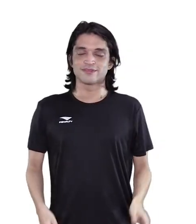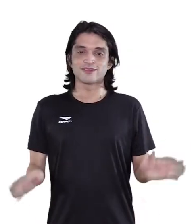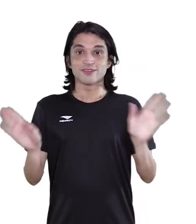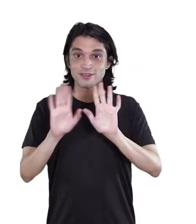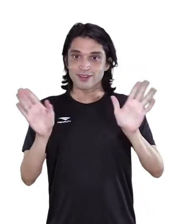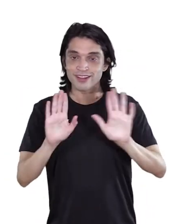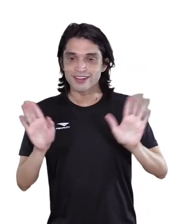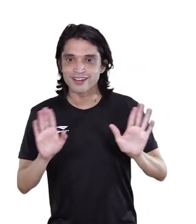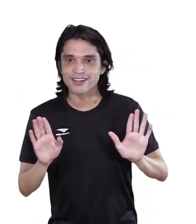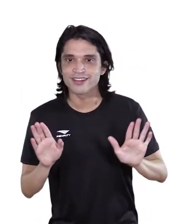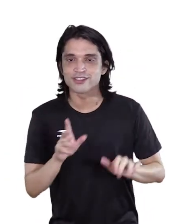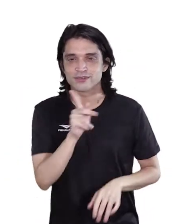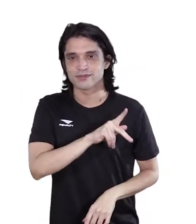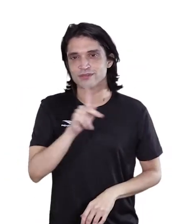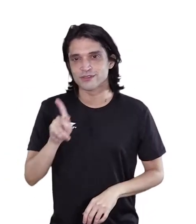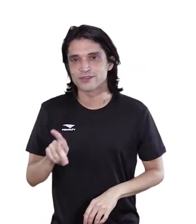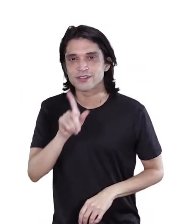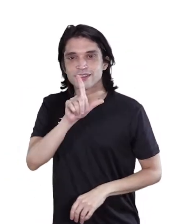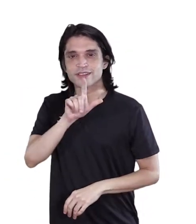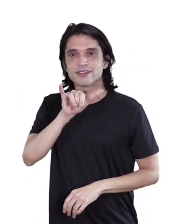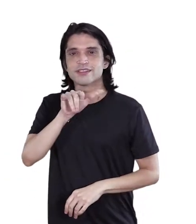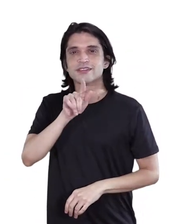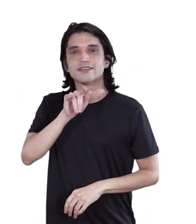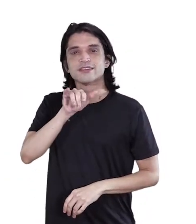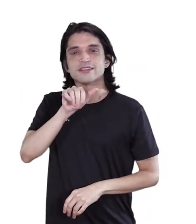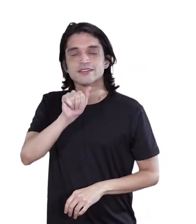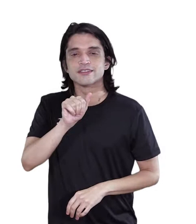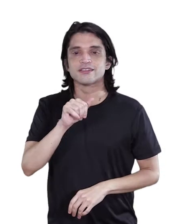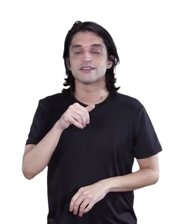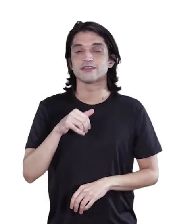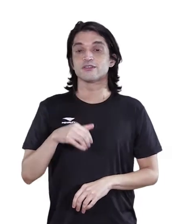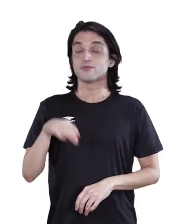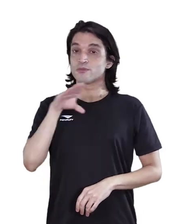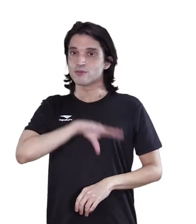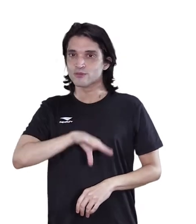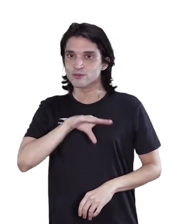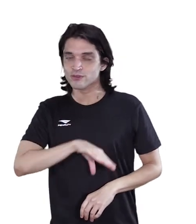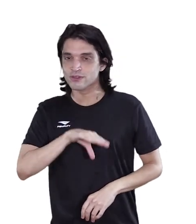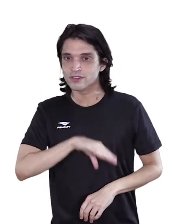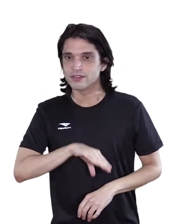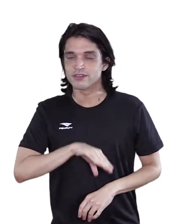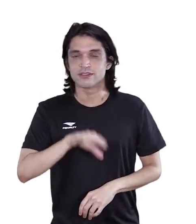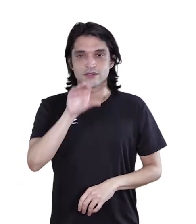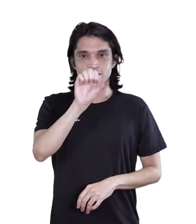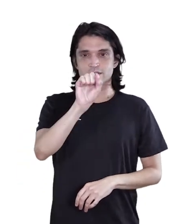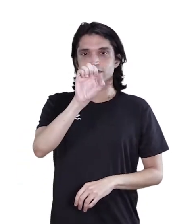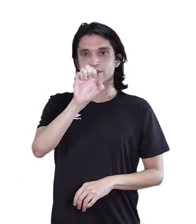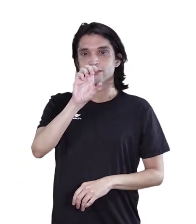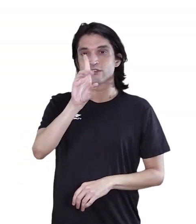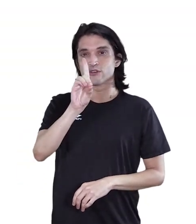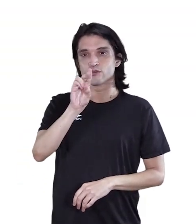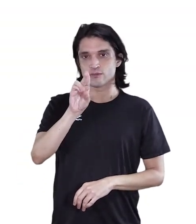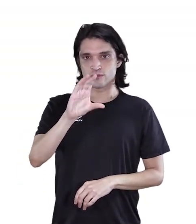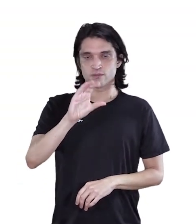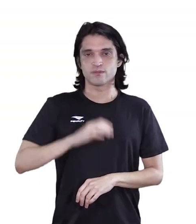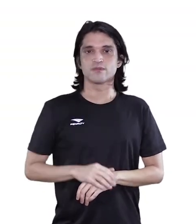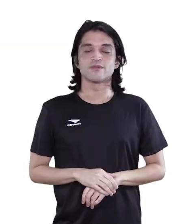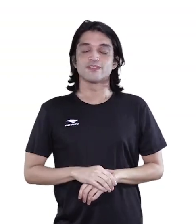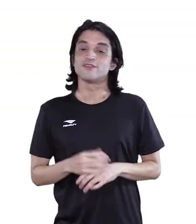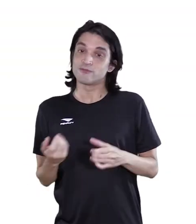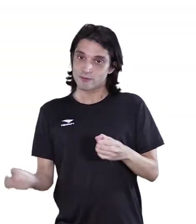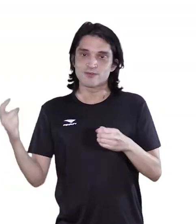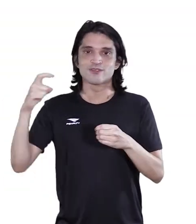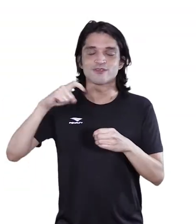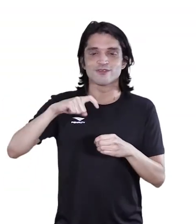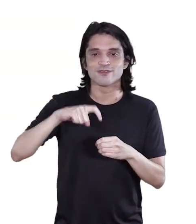Olá, sou a professora Lígia Sá, de Língua Portuguesa da Secretaria de Educação do Estado do Rio de Janeiro. Estamos de